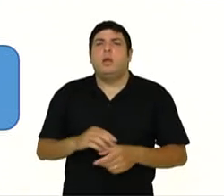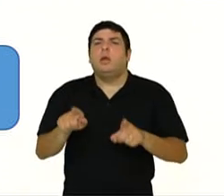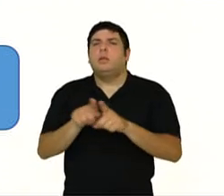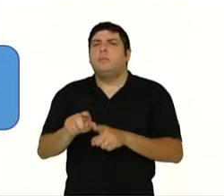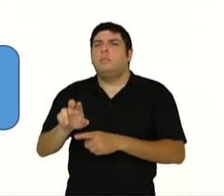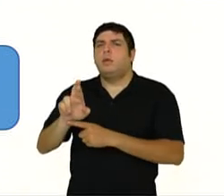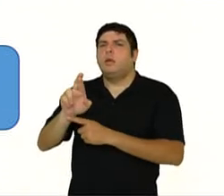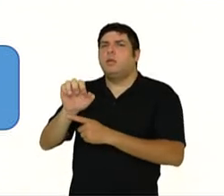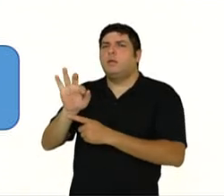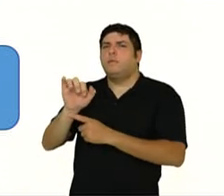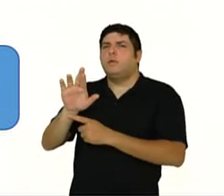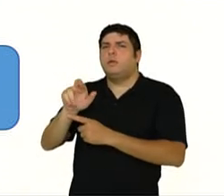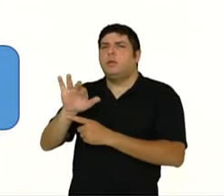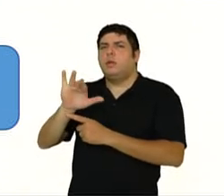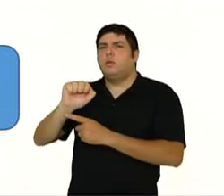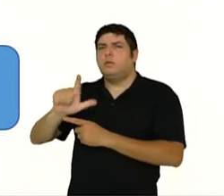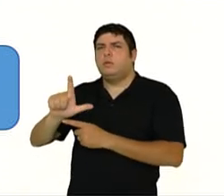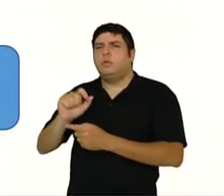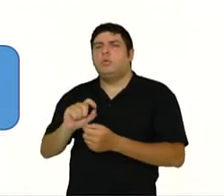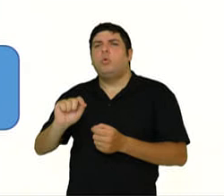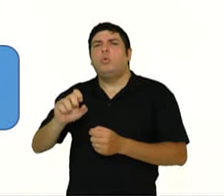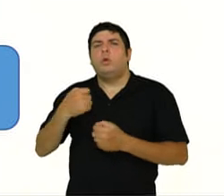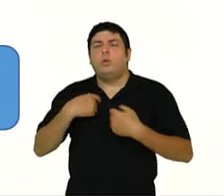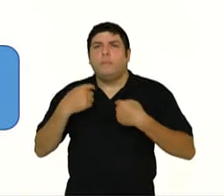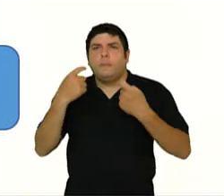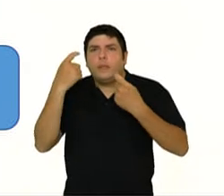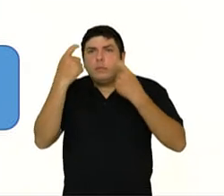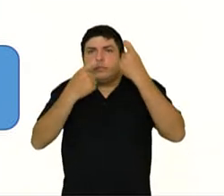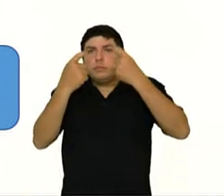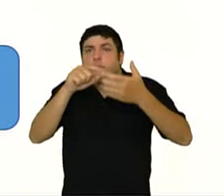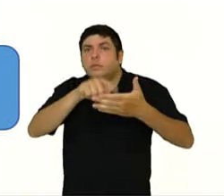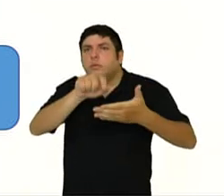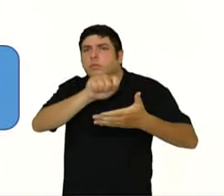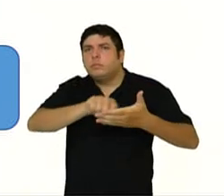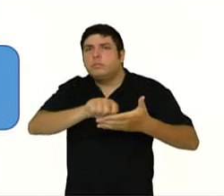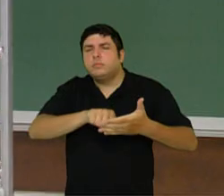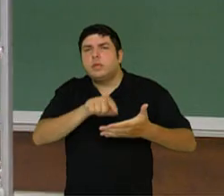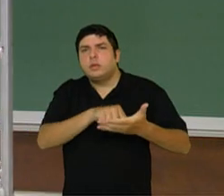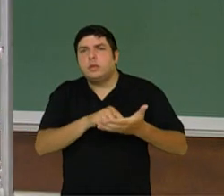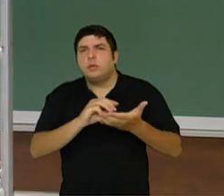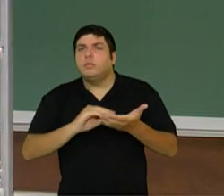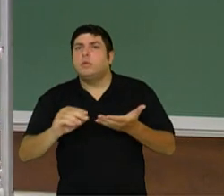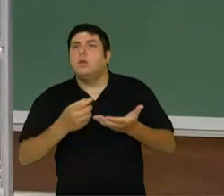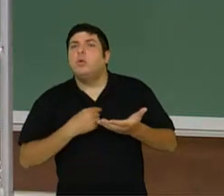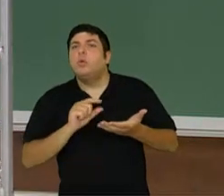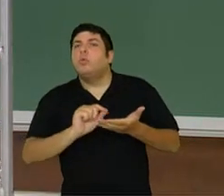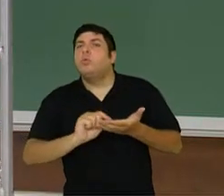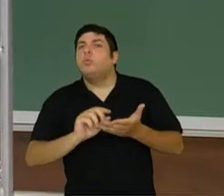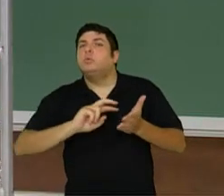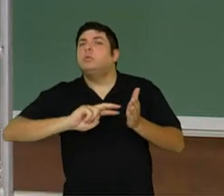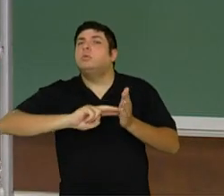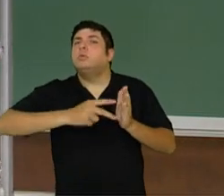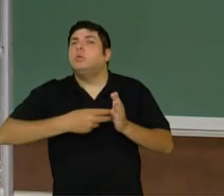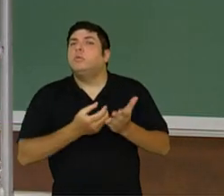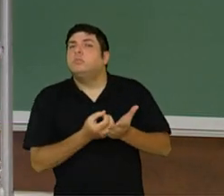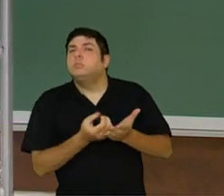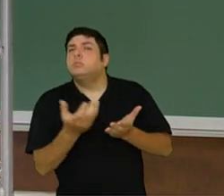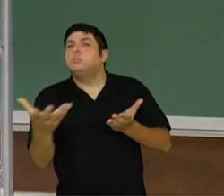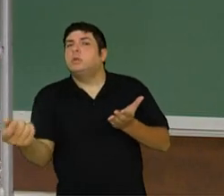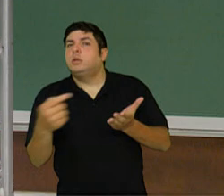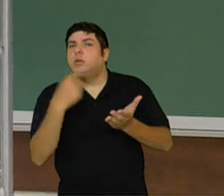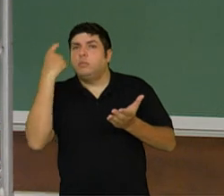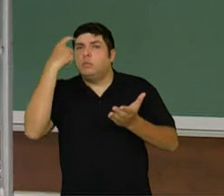referencial, quando o que mais me preocupa é a mensagem em si, tá? O que eu quero passar, o contexto. A